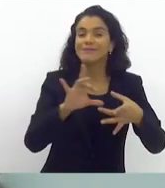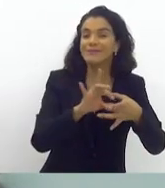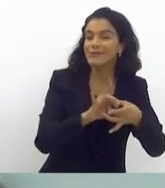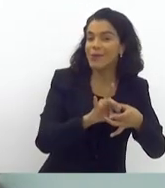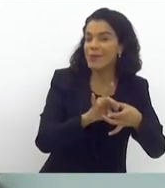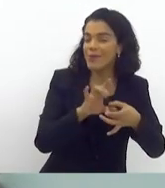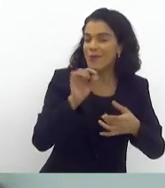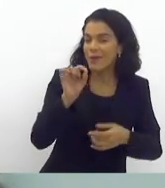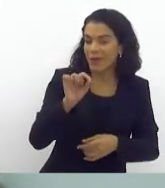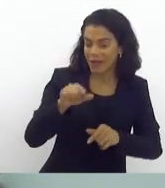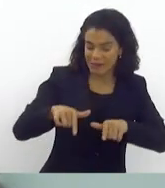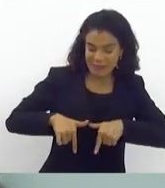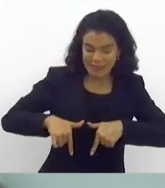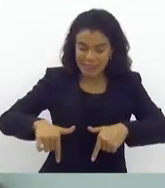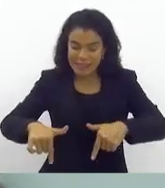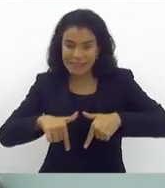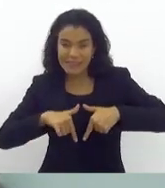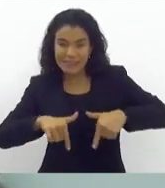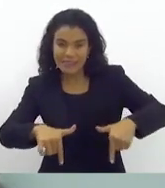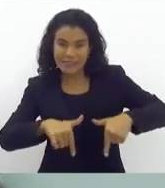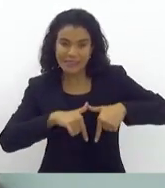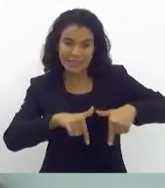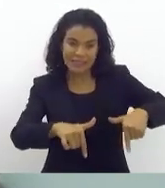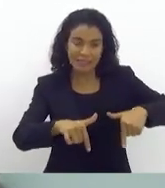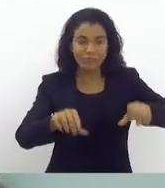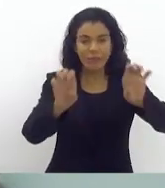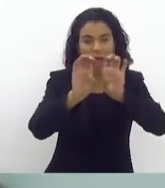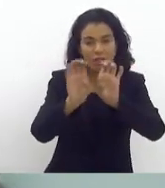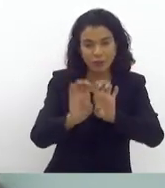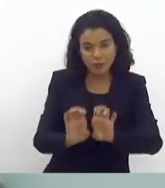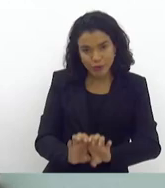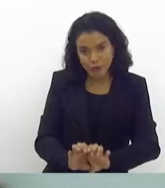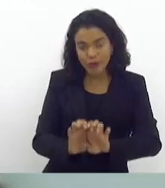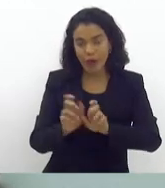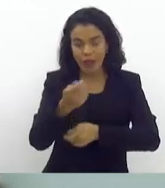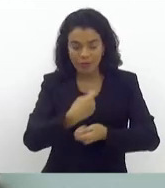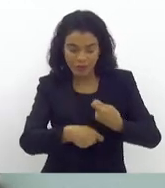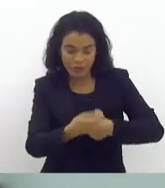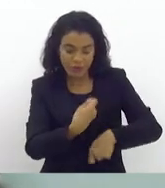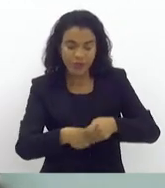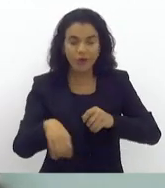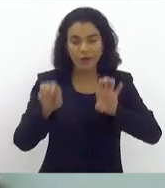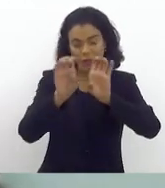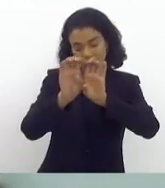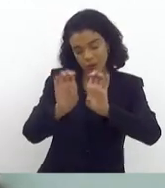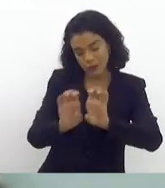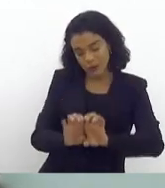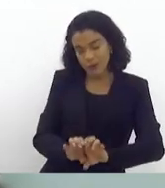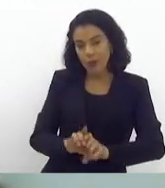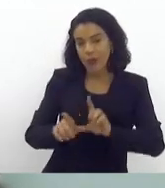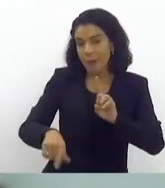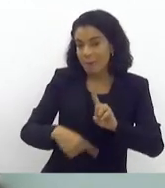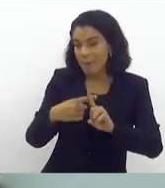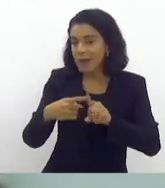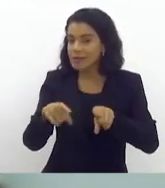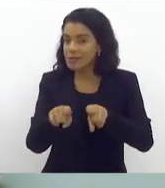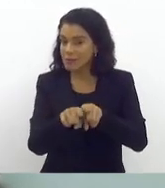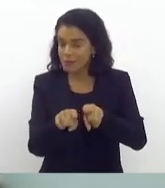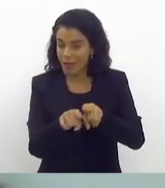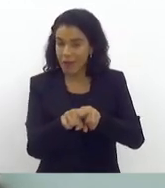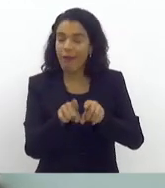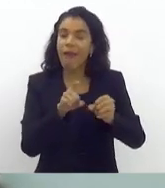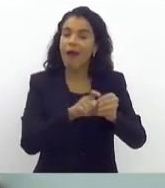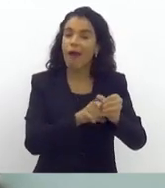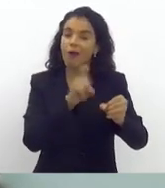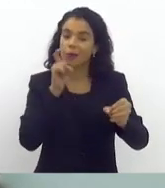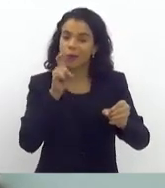à iniciativa da sua estrutura administrativa, como assim também é a